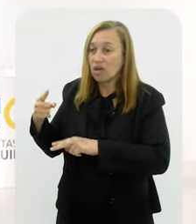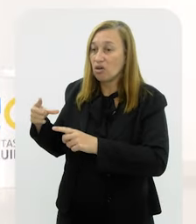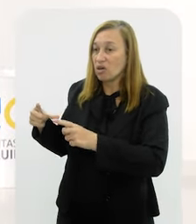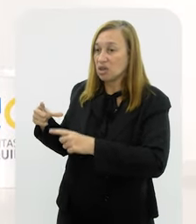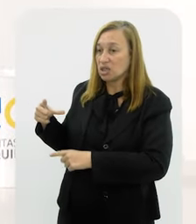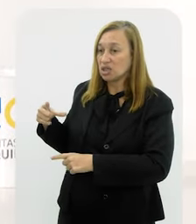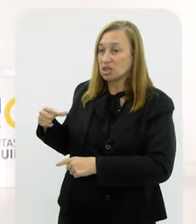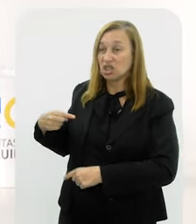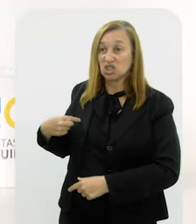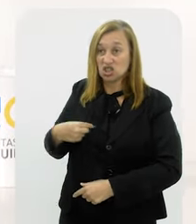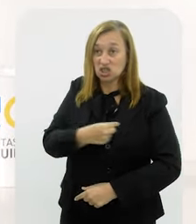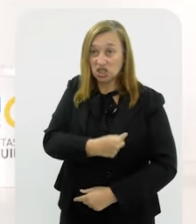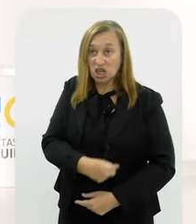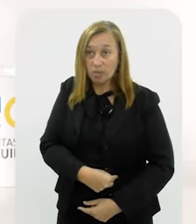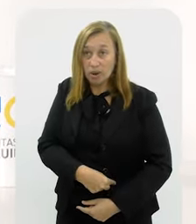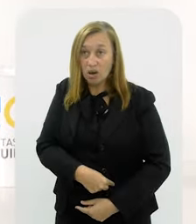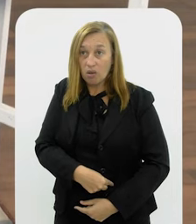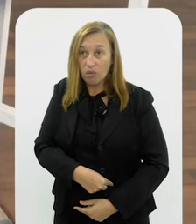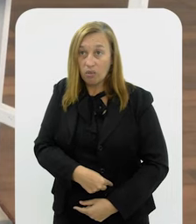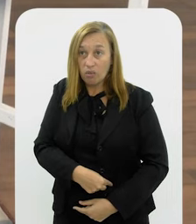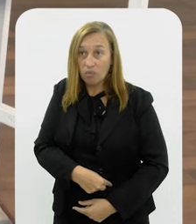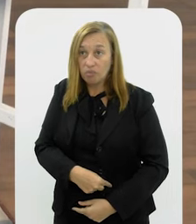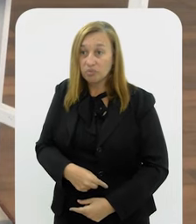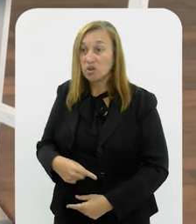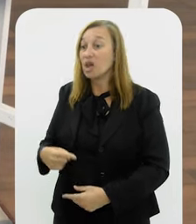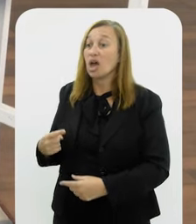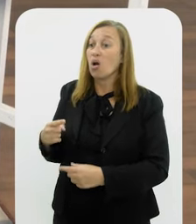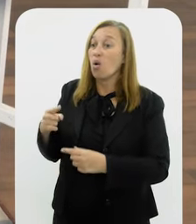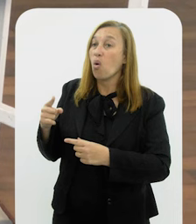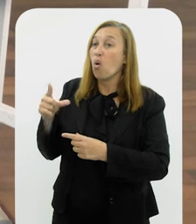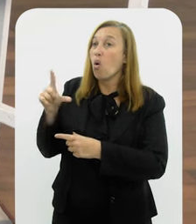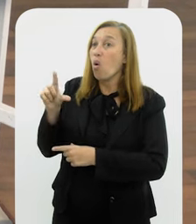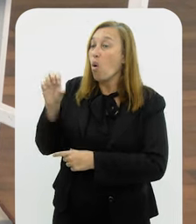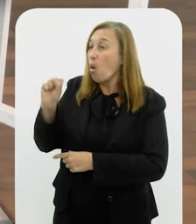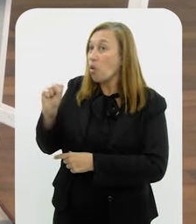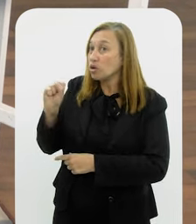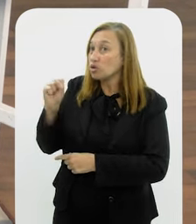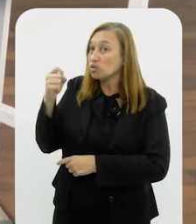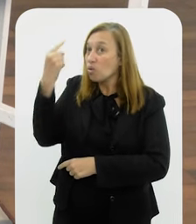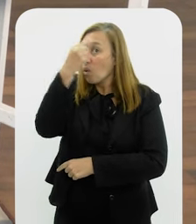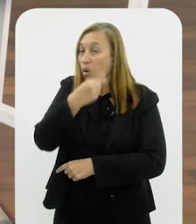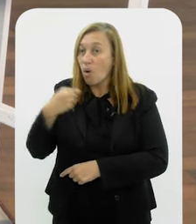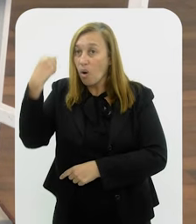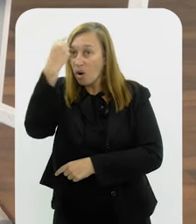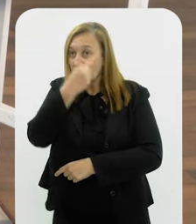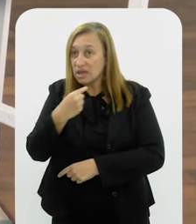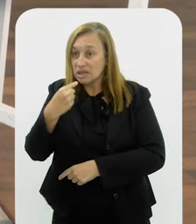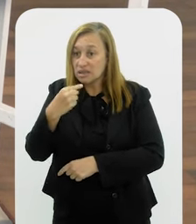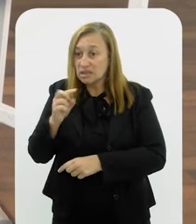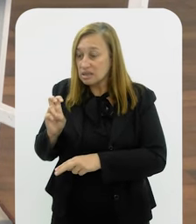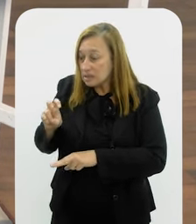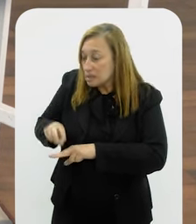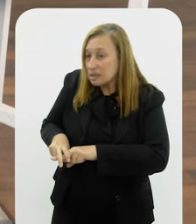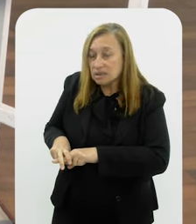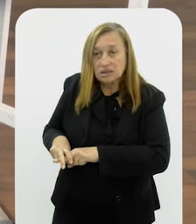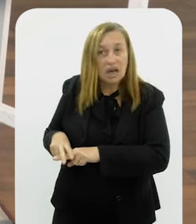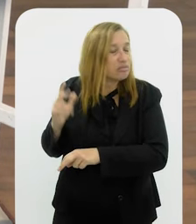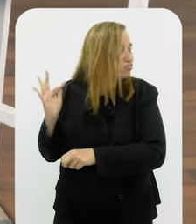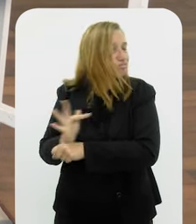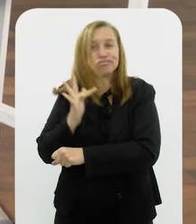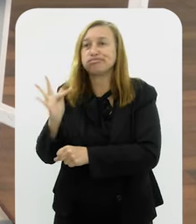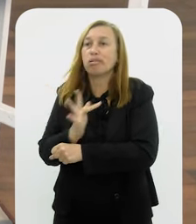embora quando dá 2 horas. Ele falava que nenhum espetáculo no mundo tinha era tanto muito, tempo. Nenhum espetáculo, você aguenta ficar muito tempo. Ele falou, o ideal, olha